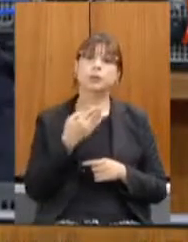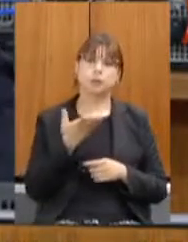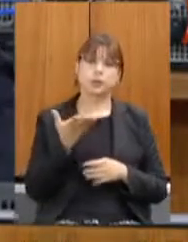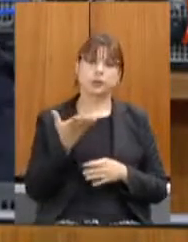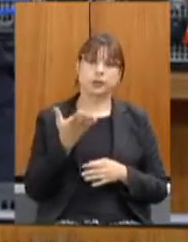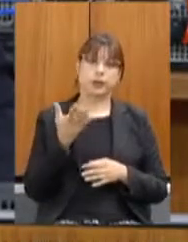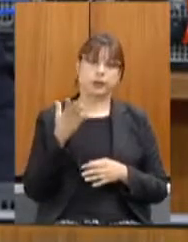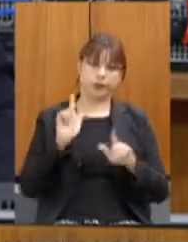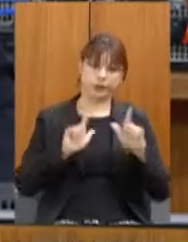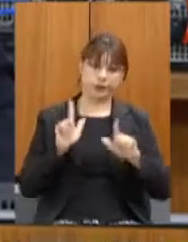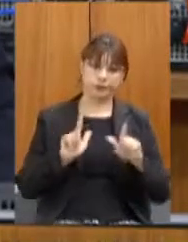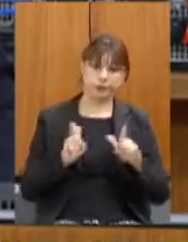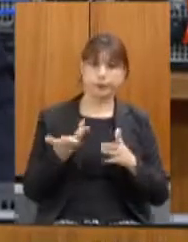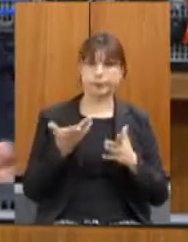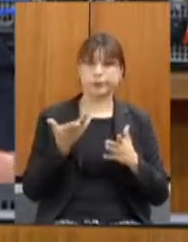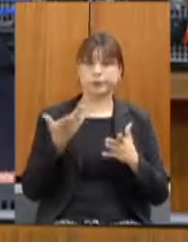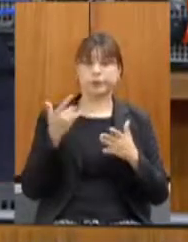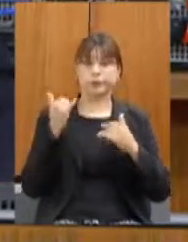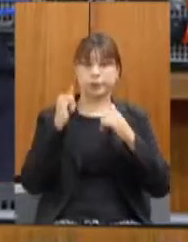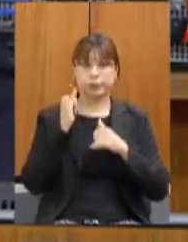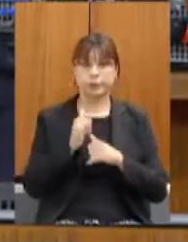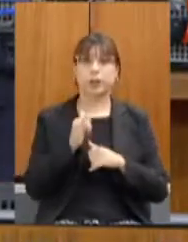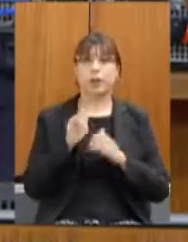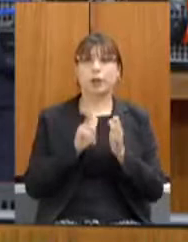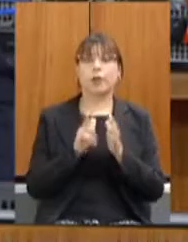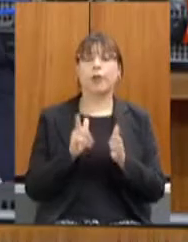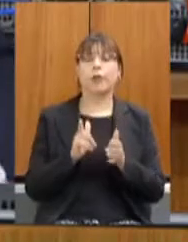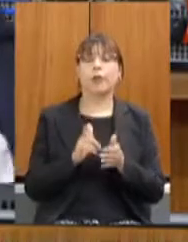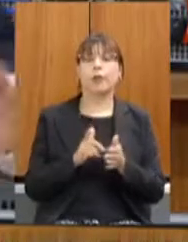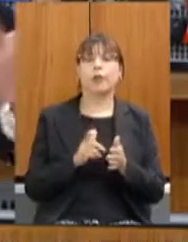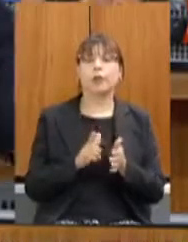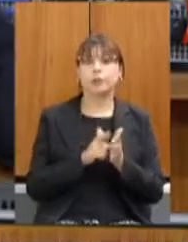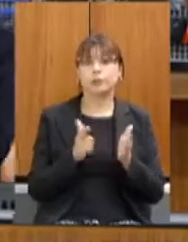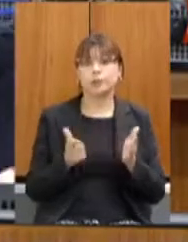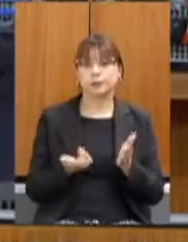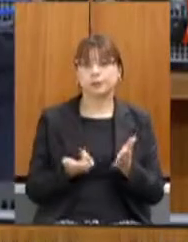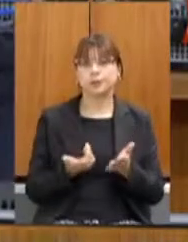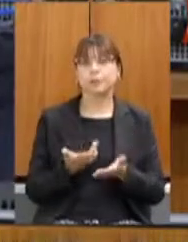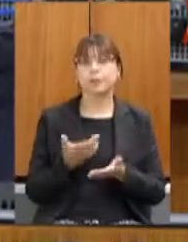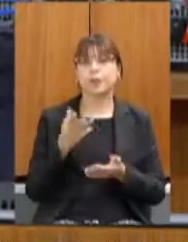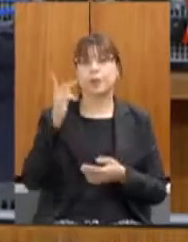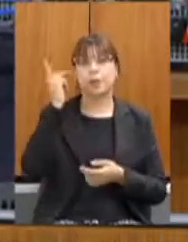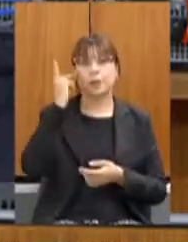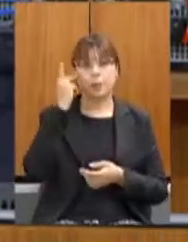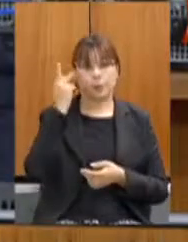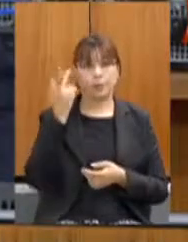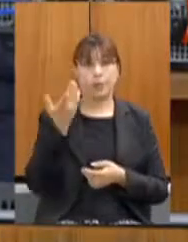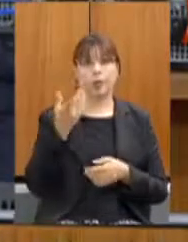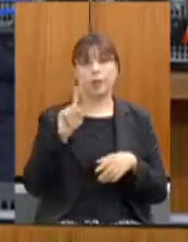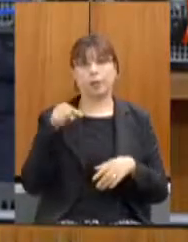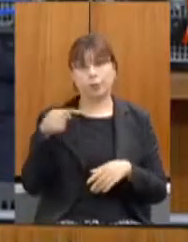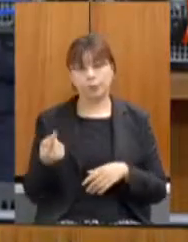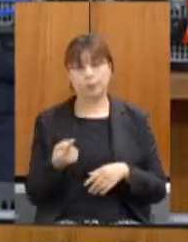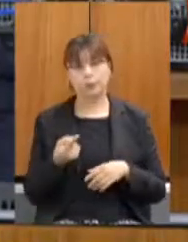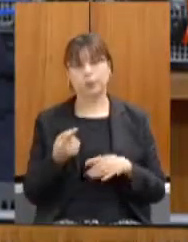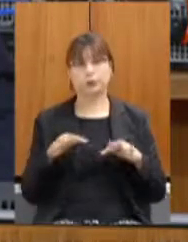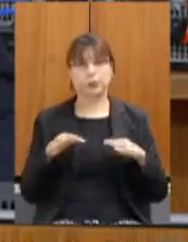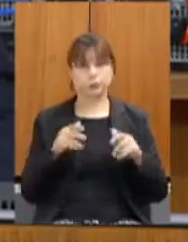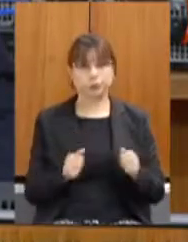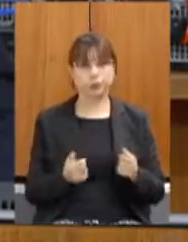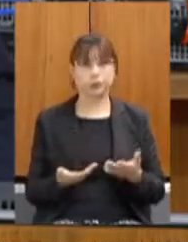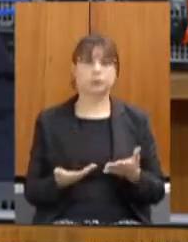final de semana é a folha de São Paulo foi a primeira que noticiou e depois é toda a imprensa de uma certa forma